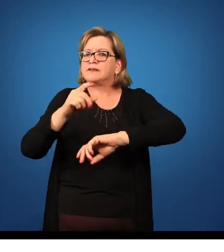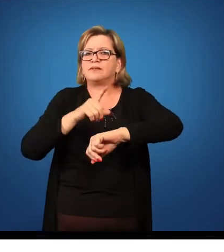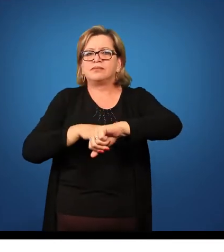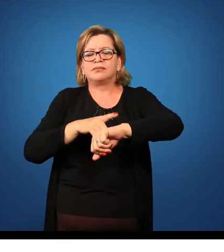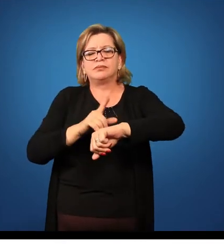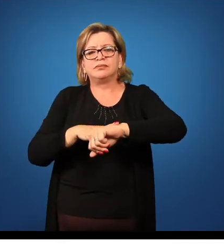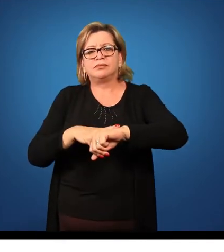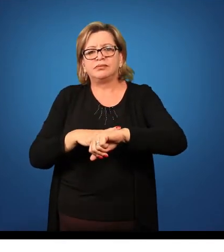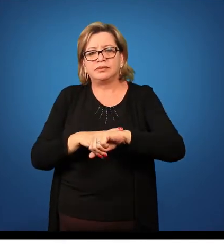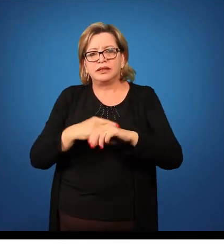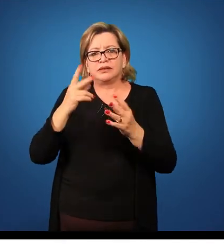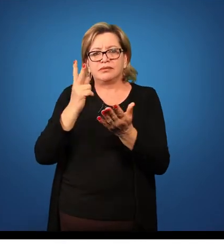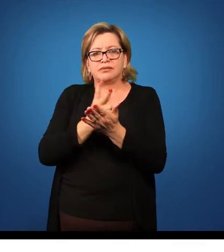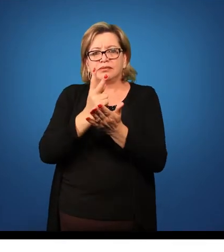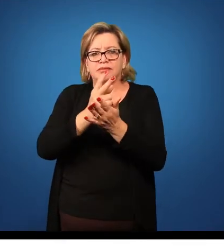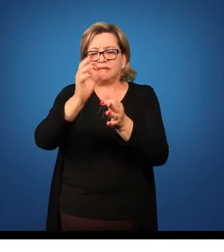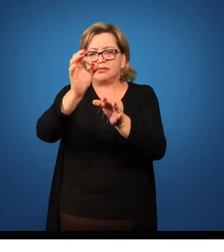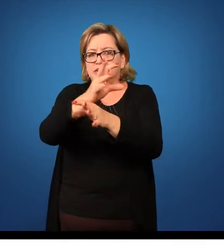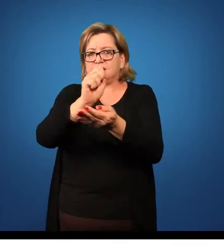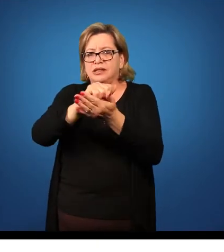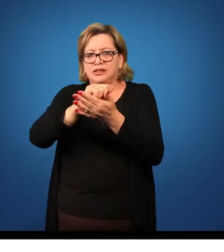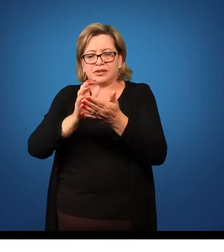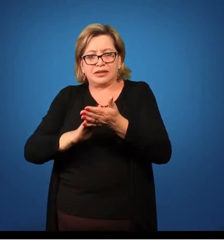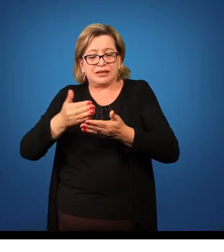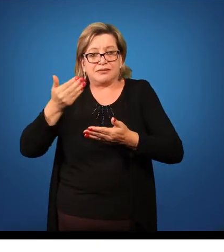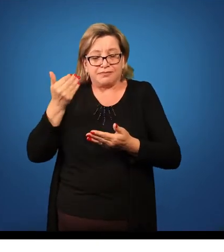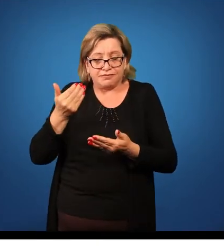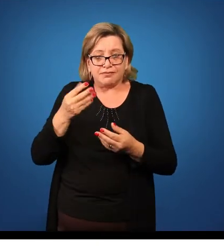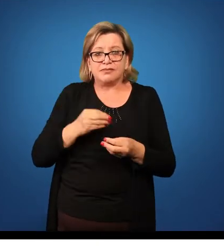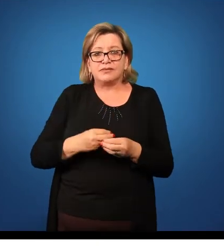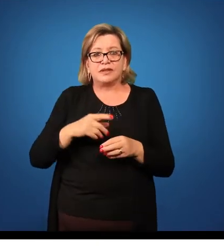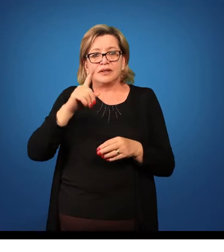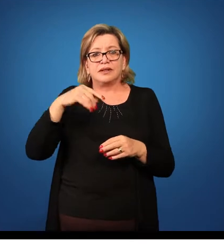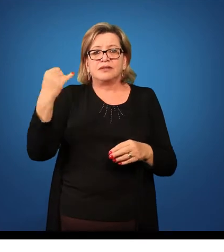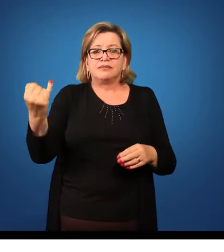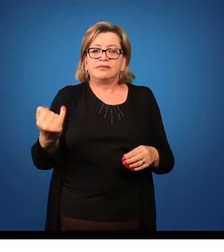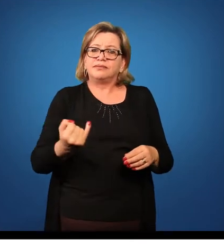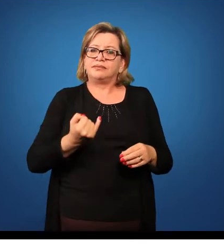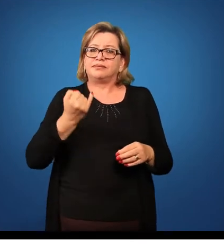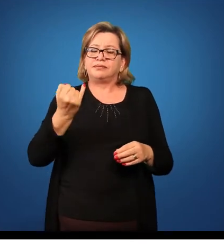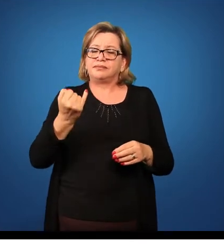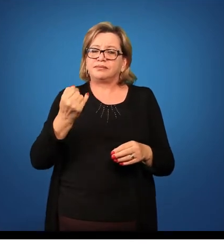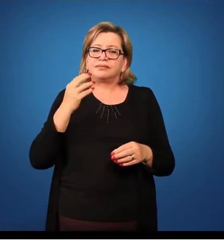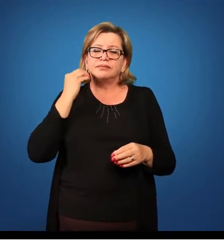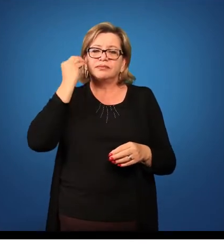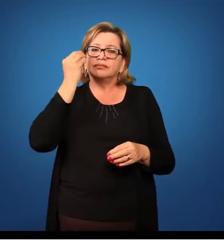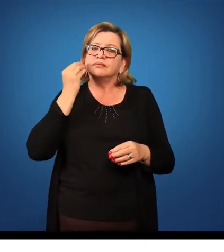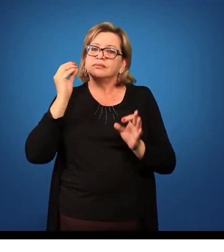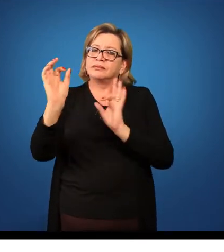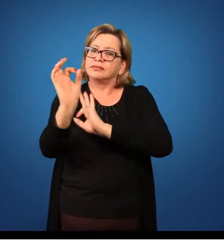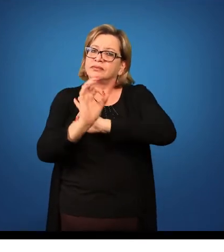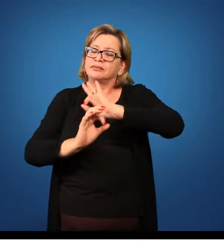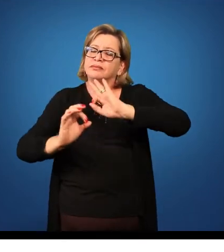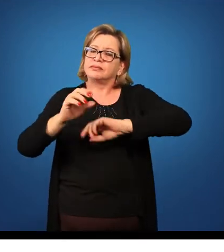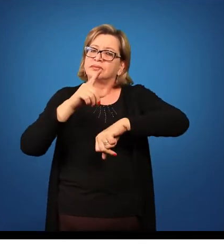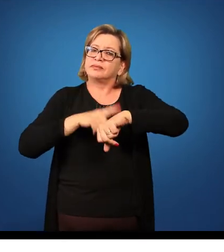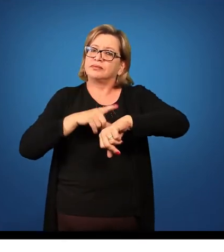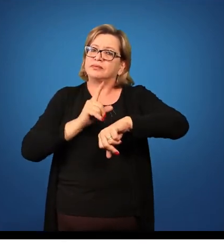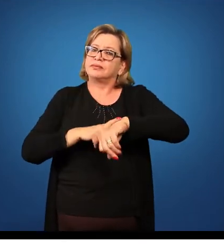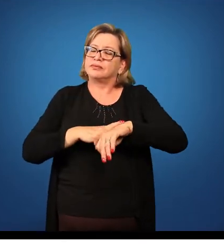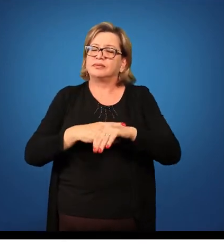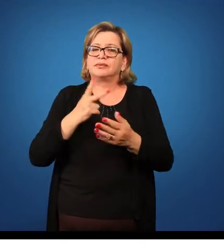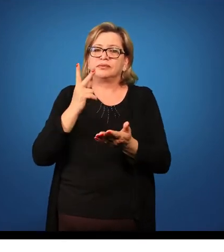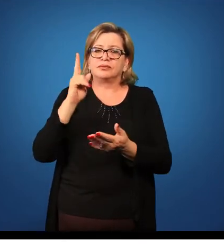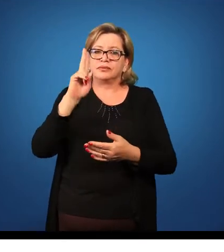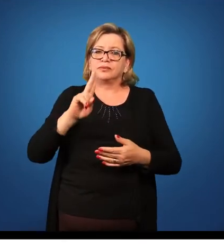da sua próxima aula e acabar a atividade da aula anterior. Então isso é muito importante. Então tente programar o tempo que você vai gastar em